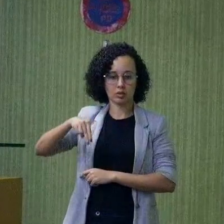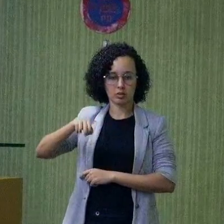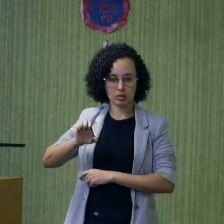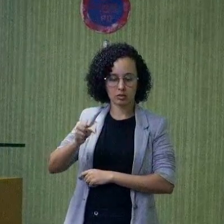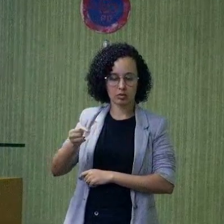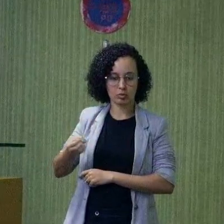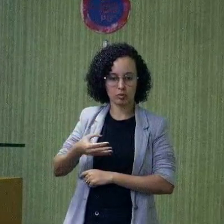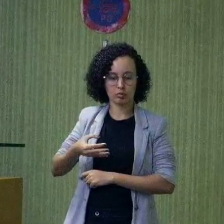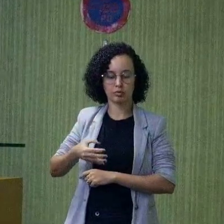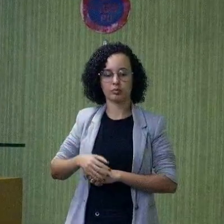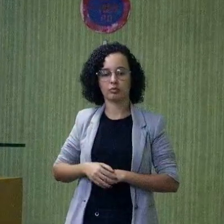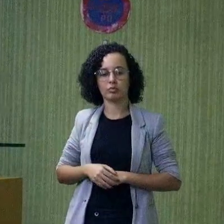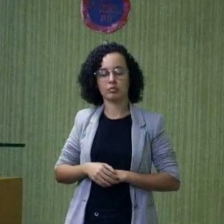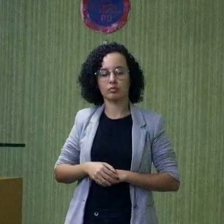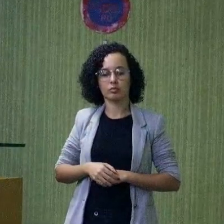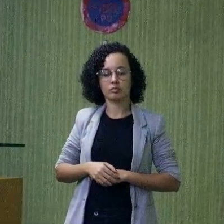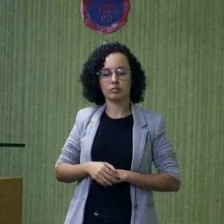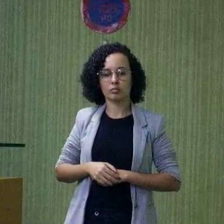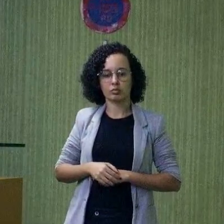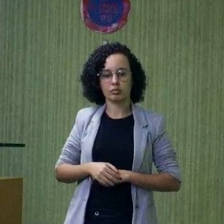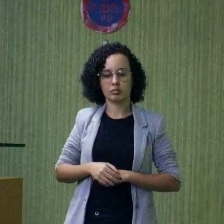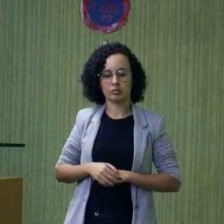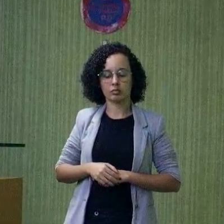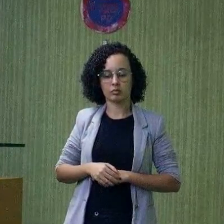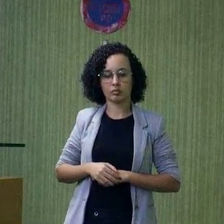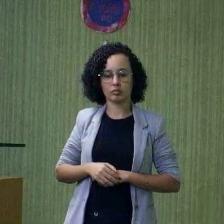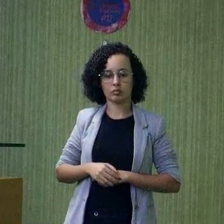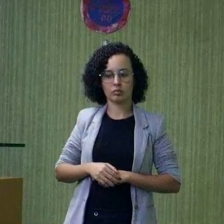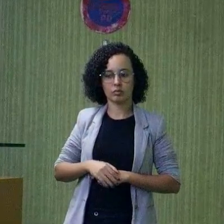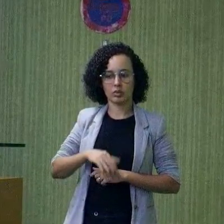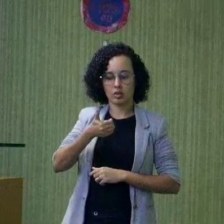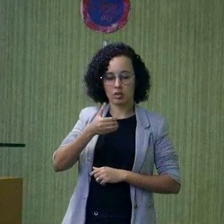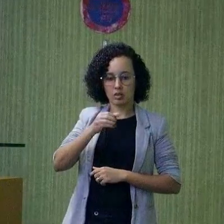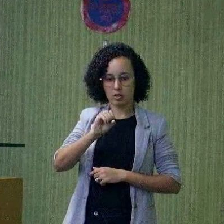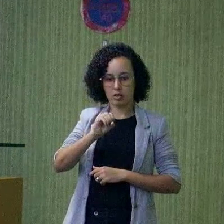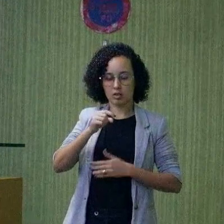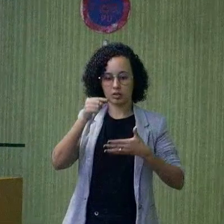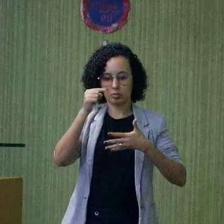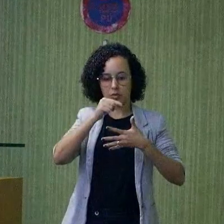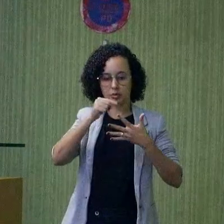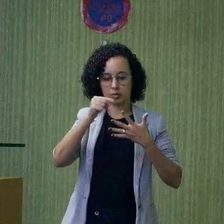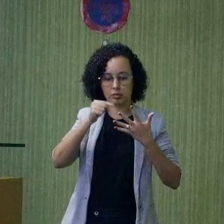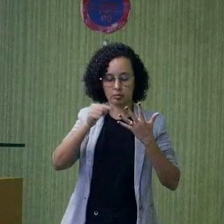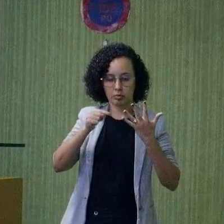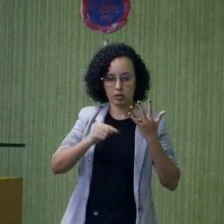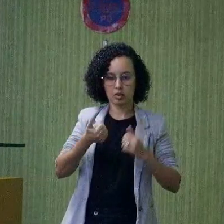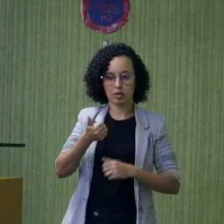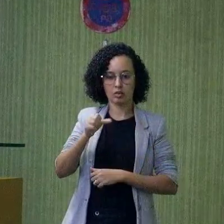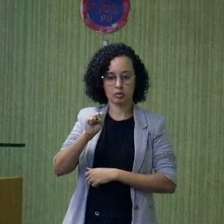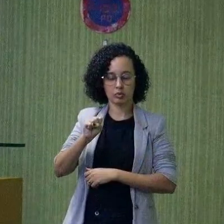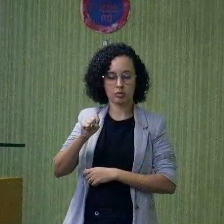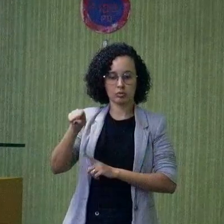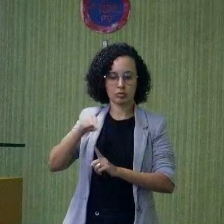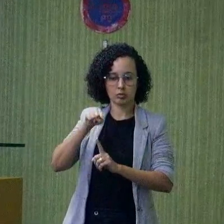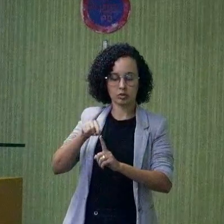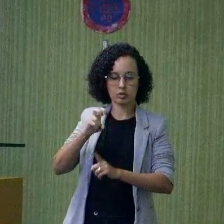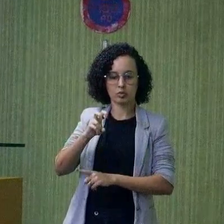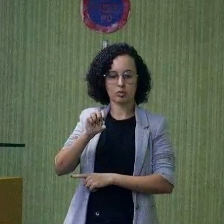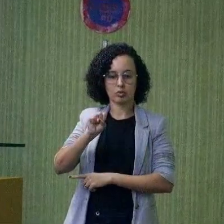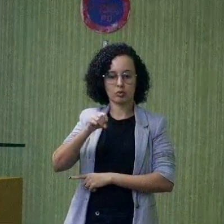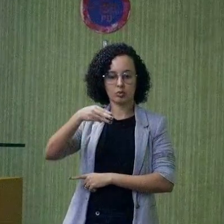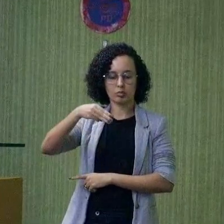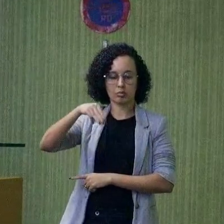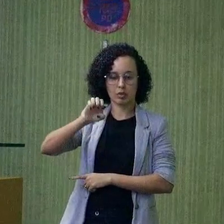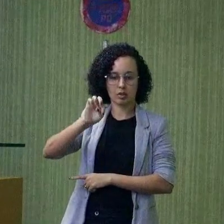veio formado por um conjunto de 10 V né 18 objetivos 58 metas e